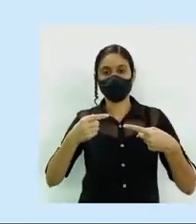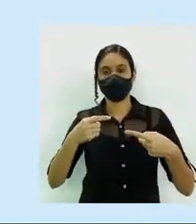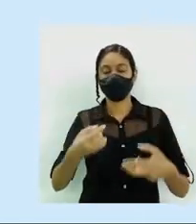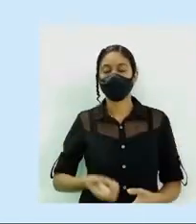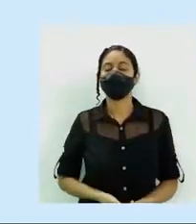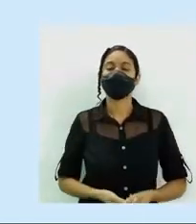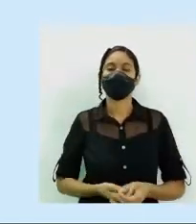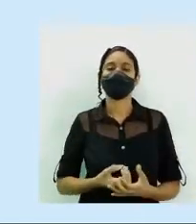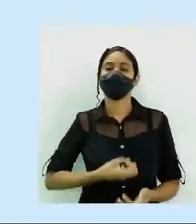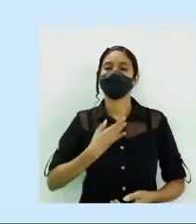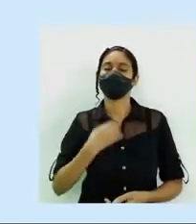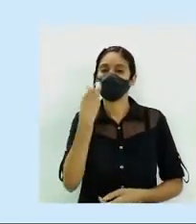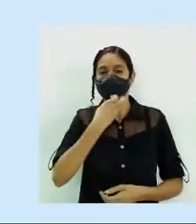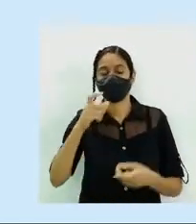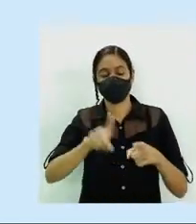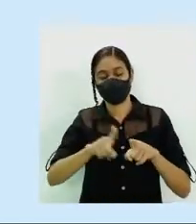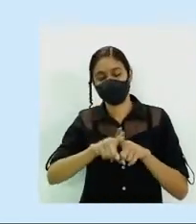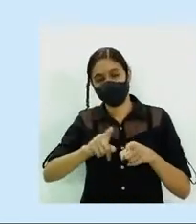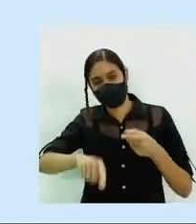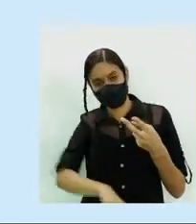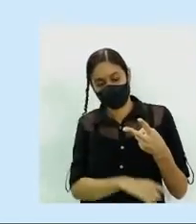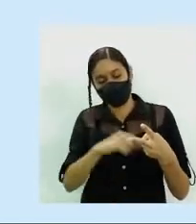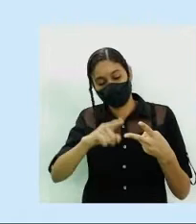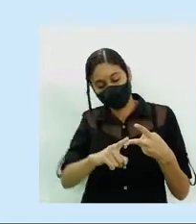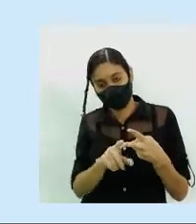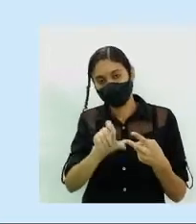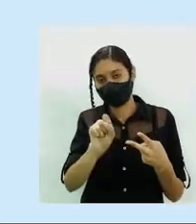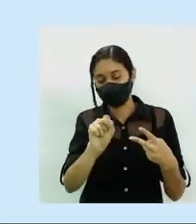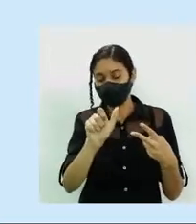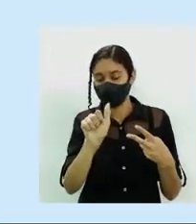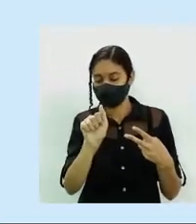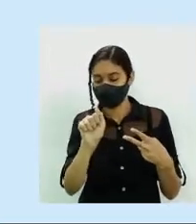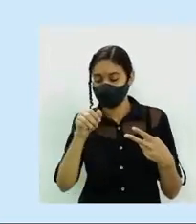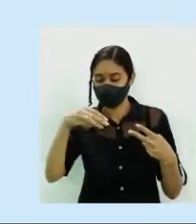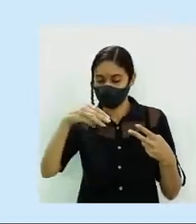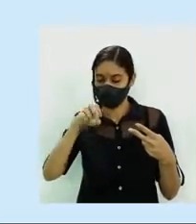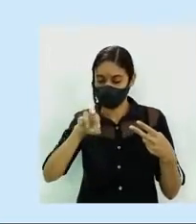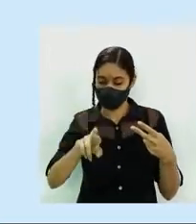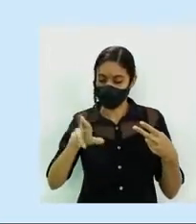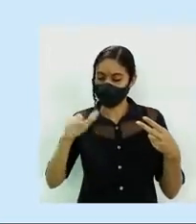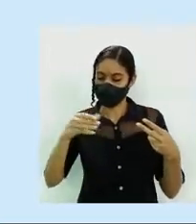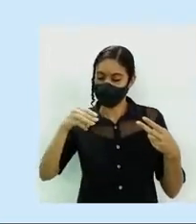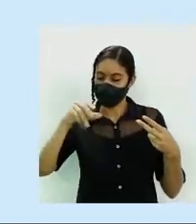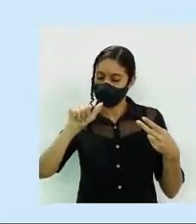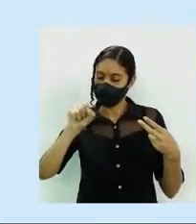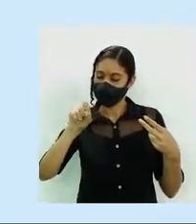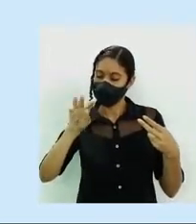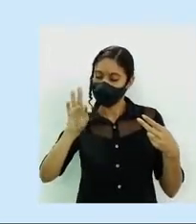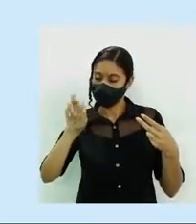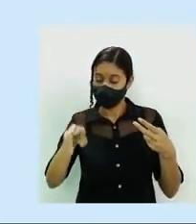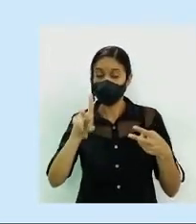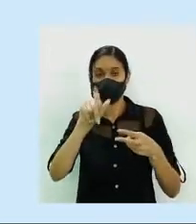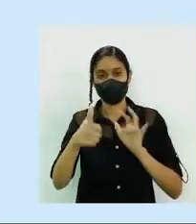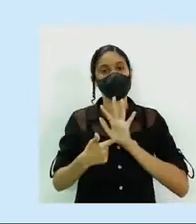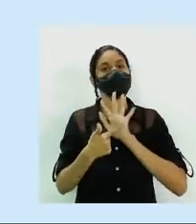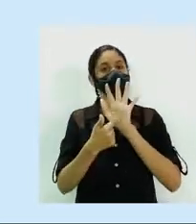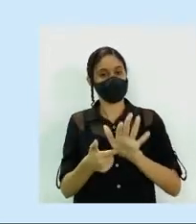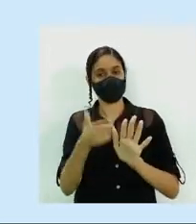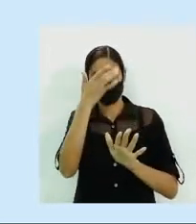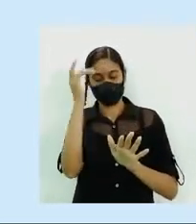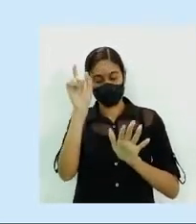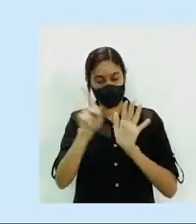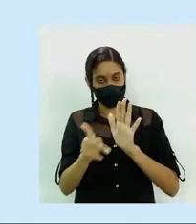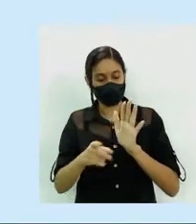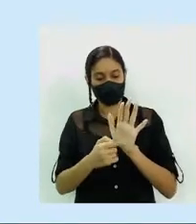poemas orais. Vocês vão ter o Slammer Master, que é a pessoa que vai apresentar a batalha. Você vai ter